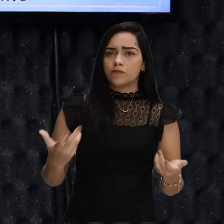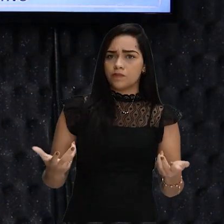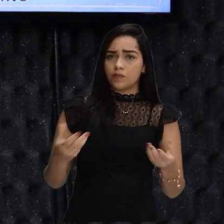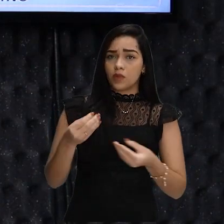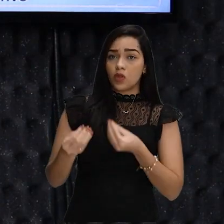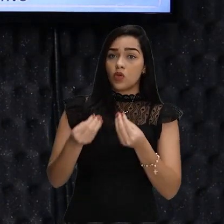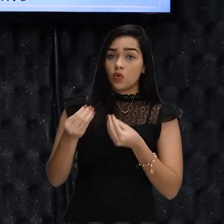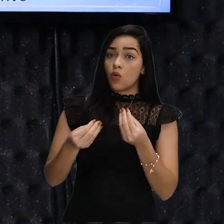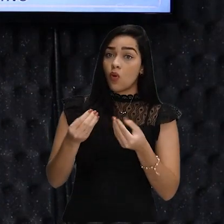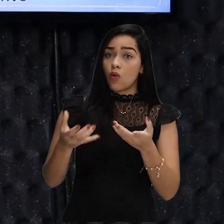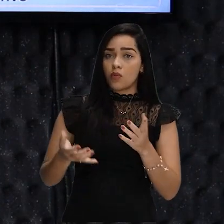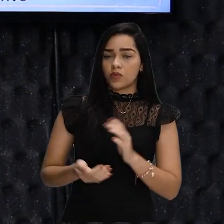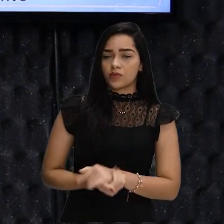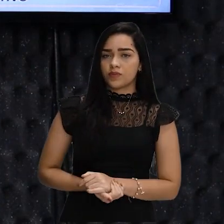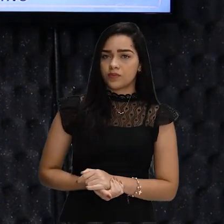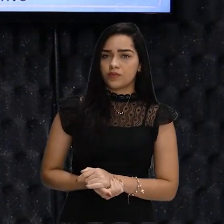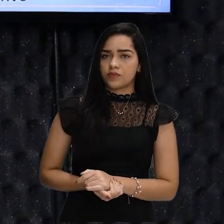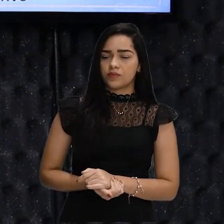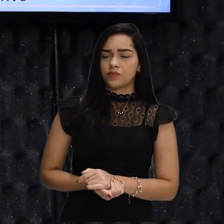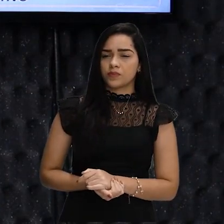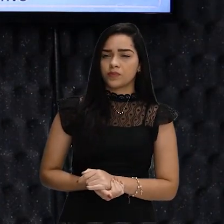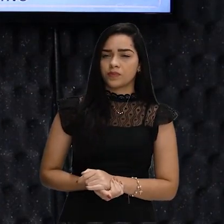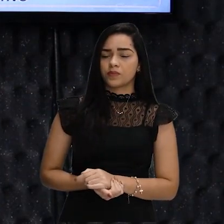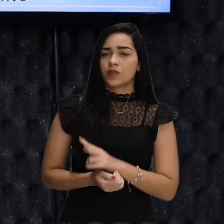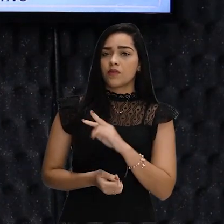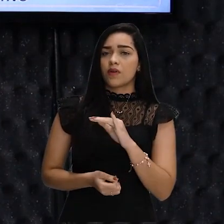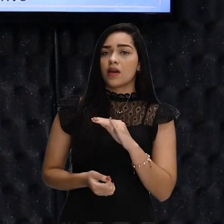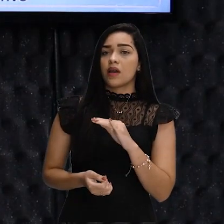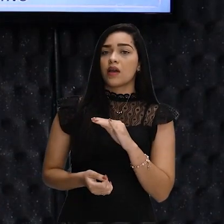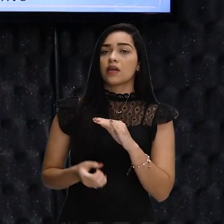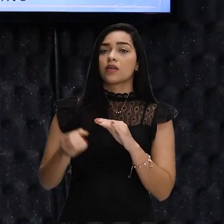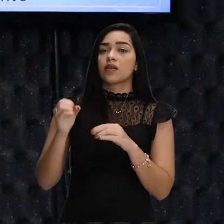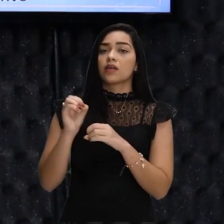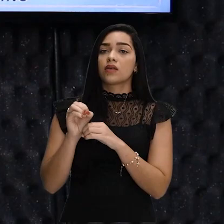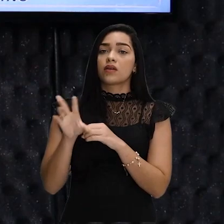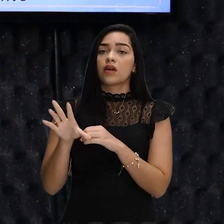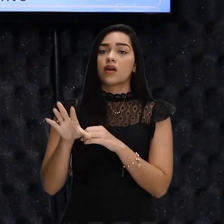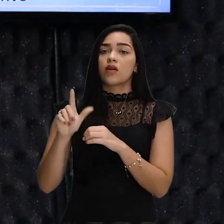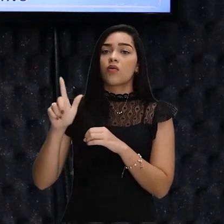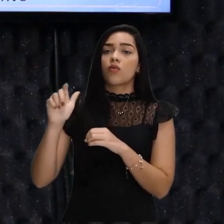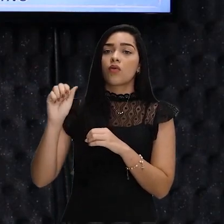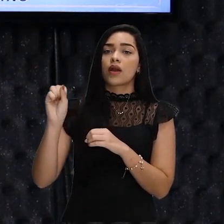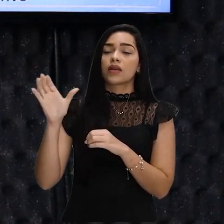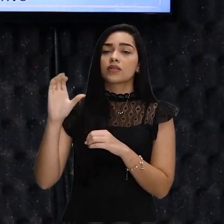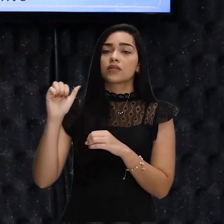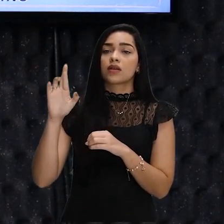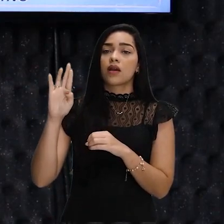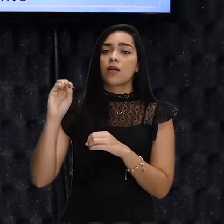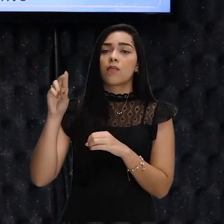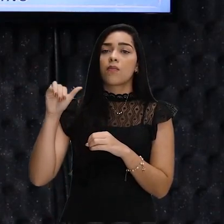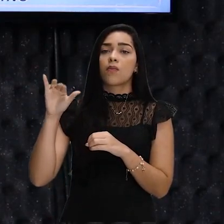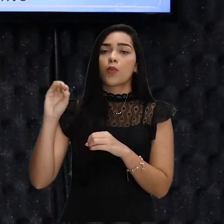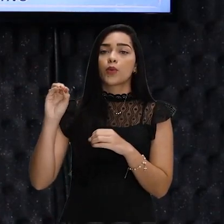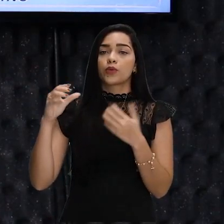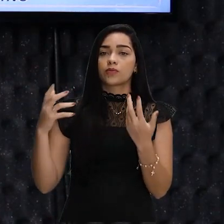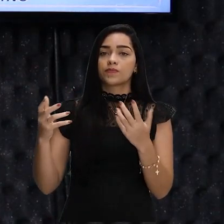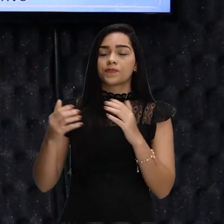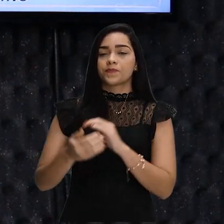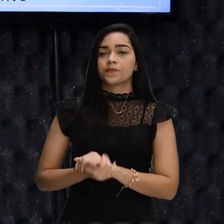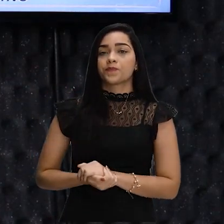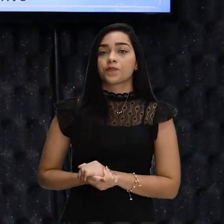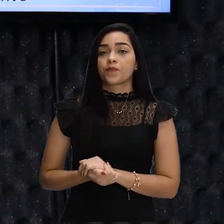as células do tecido epitelial vai eliminar o gás carbônico? Como é que ele vai receber nutrientes? Então,